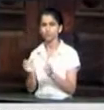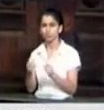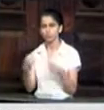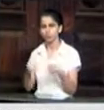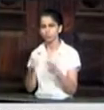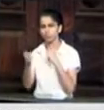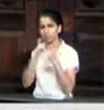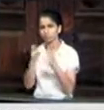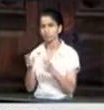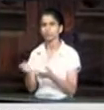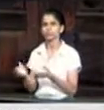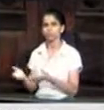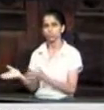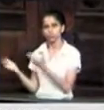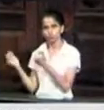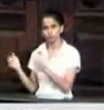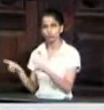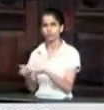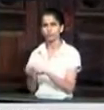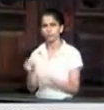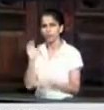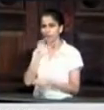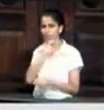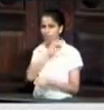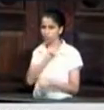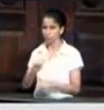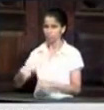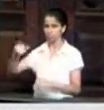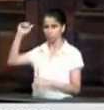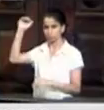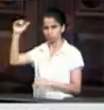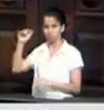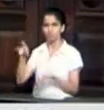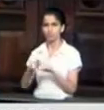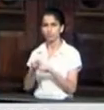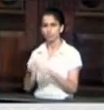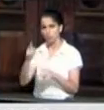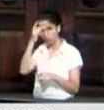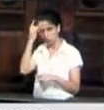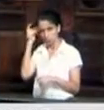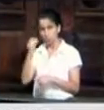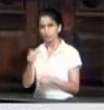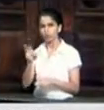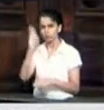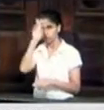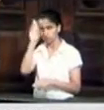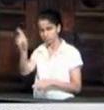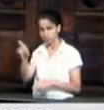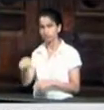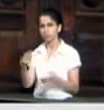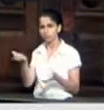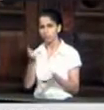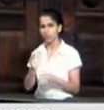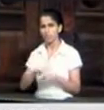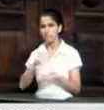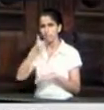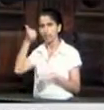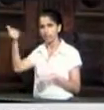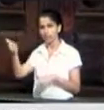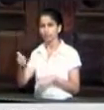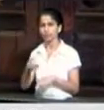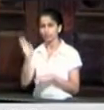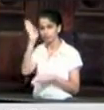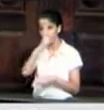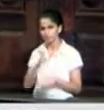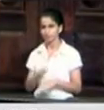o debate para a idade adulta, sentar como pessoas responsáveis e que querem o melhor para o país. Mas imaginar que uma criança